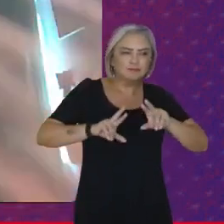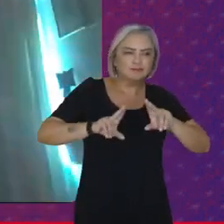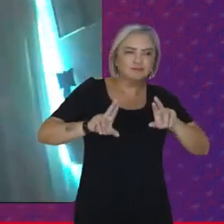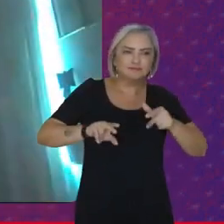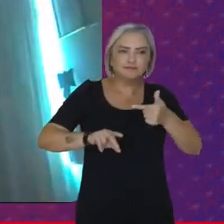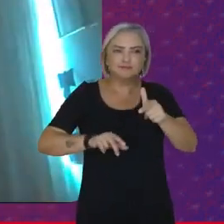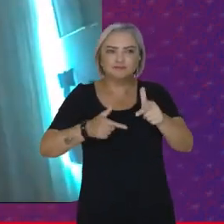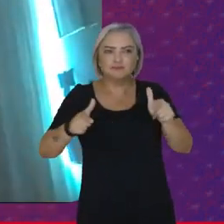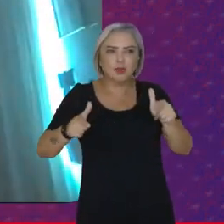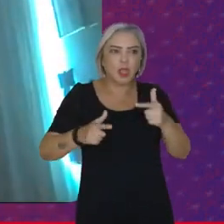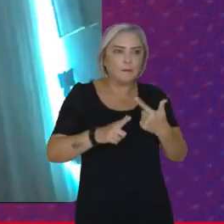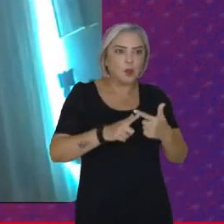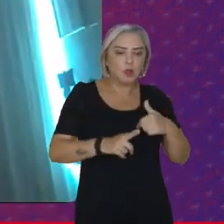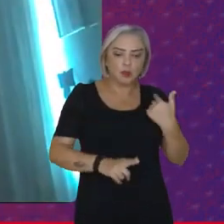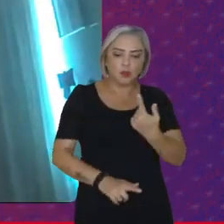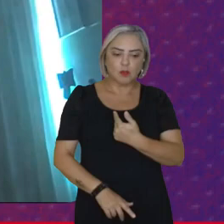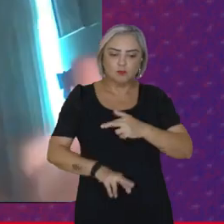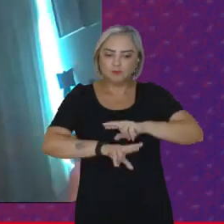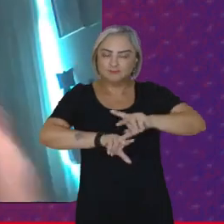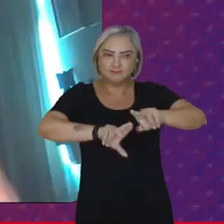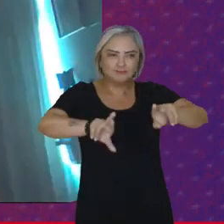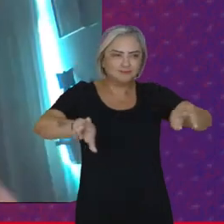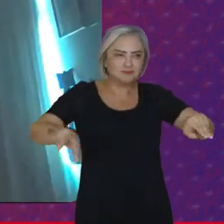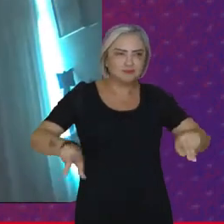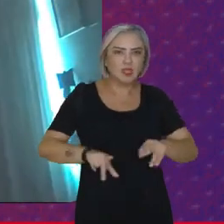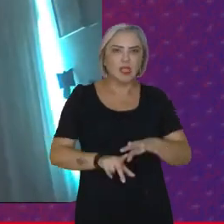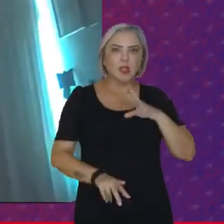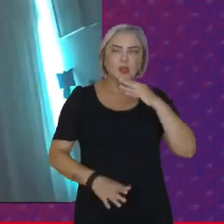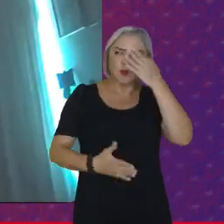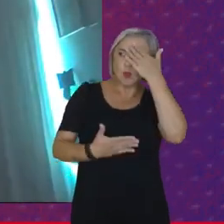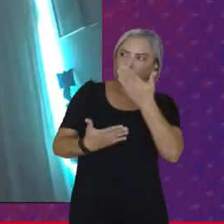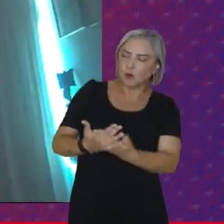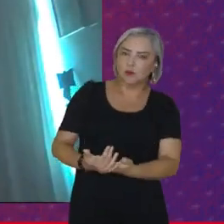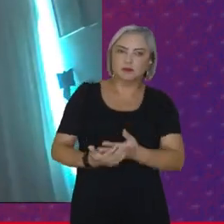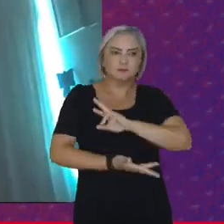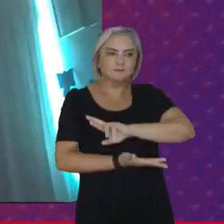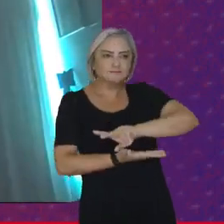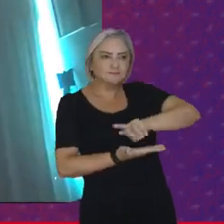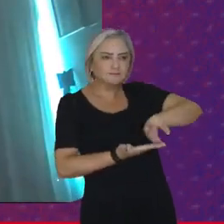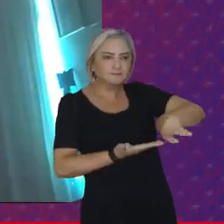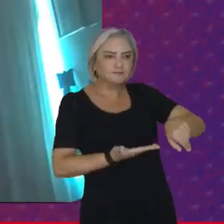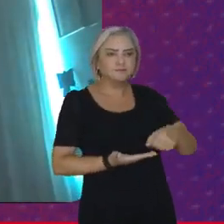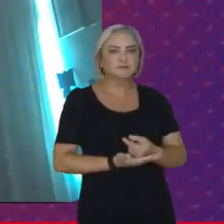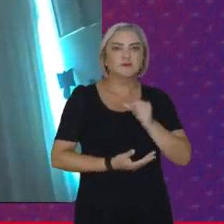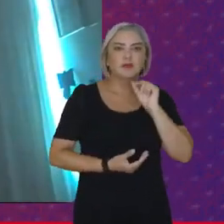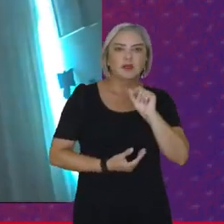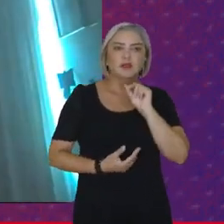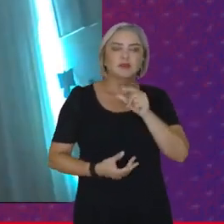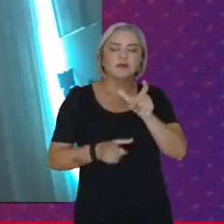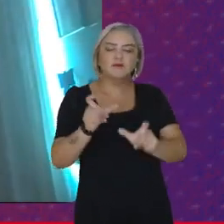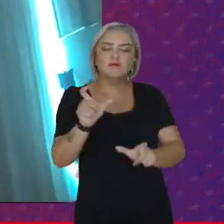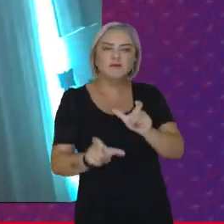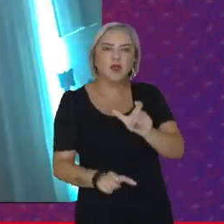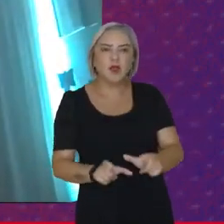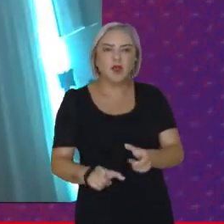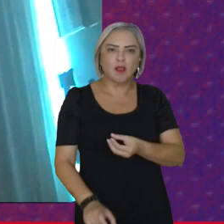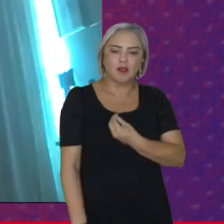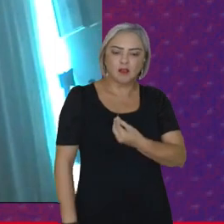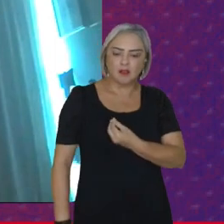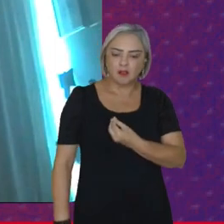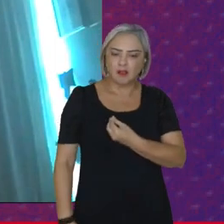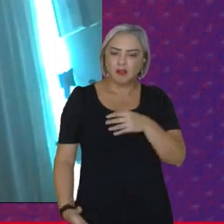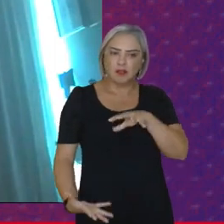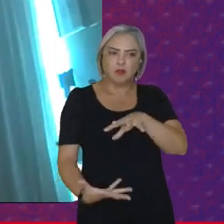outras, porque somos diversos e diversas. Eu acho que o reconhecimento dessa diversidade, dessa forma de estar